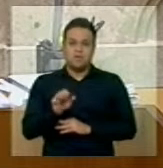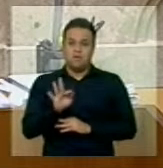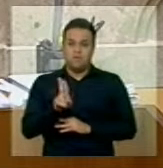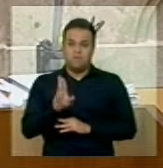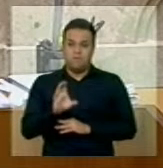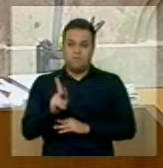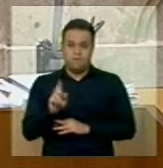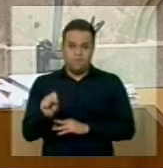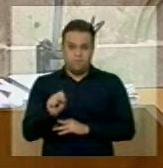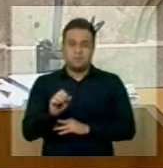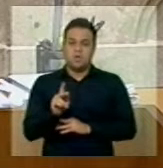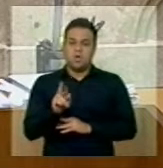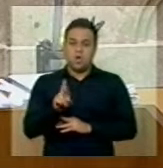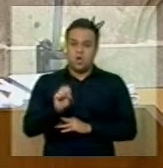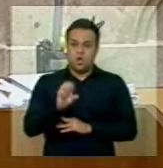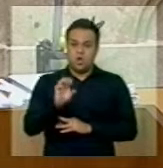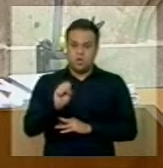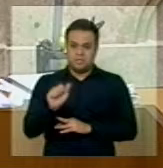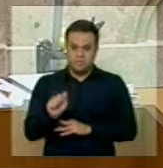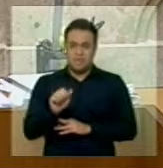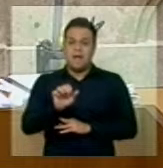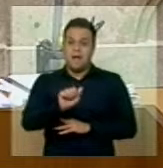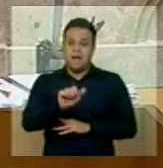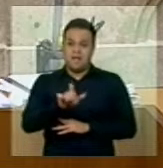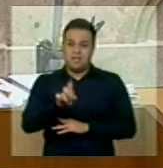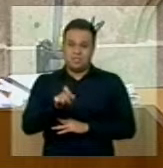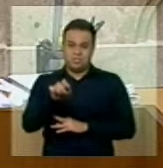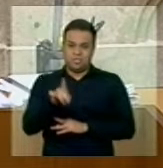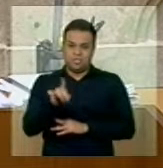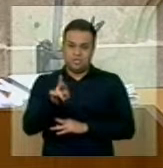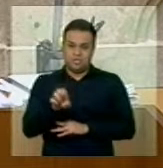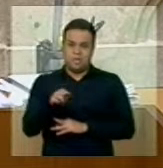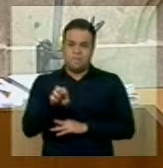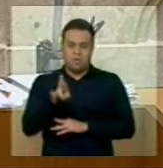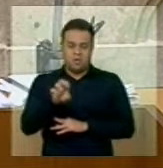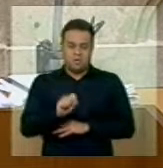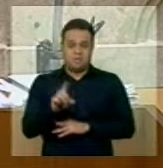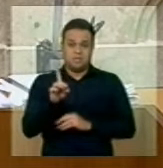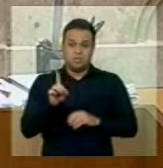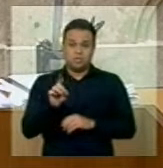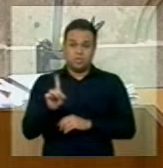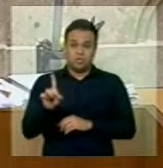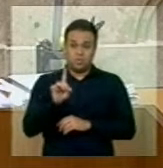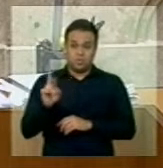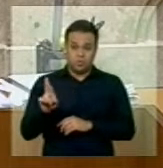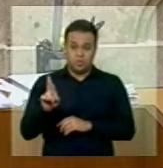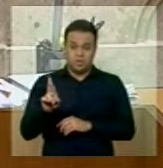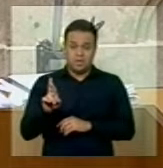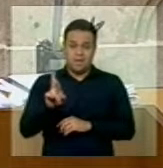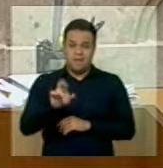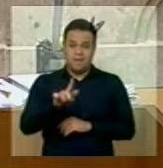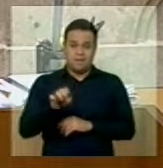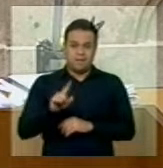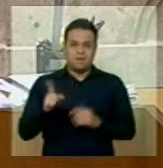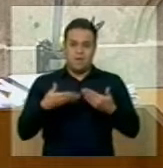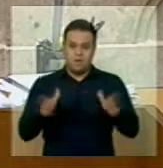Roberto Barroso, Edson Fachin e Alexandre de Moraes. Procuradora-Geral da República, doutora Raquel Elias Ferreira Dodge.